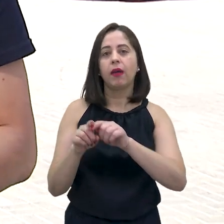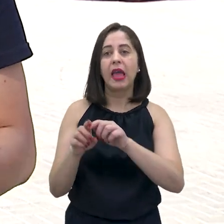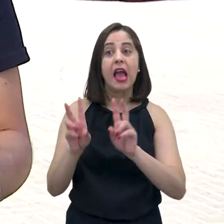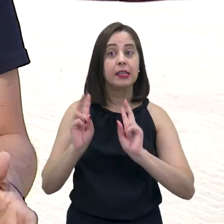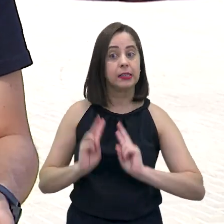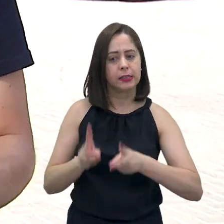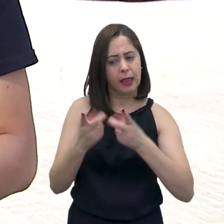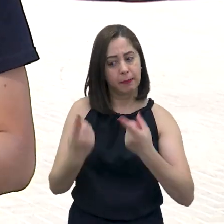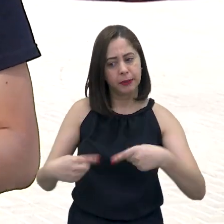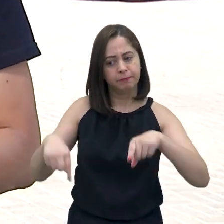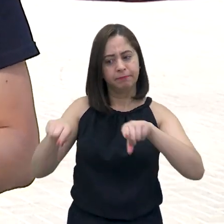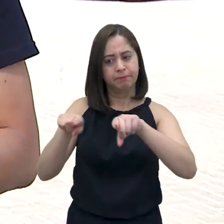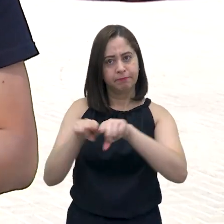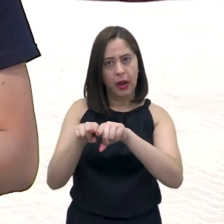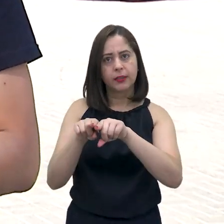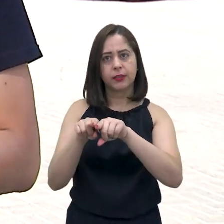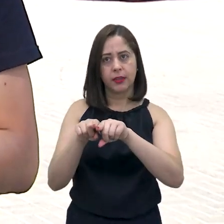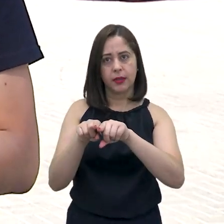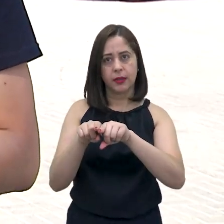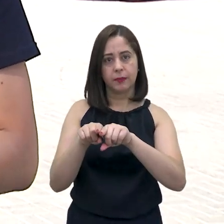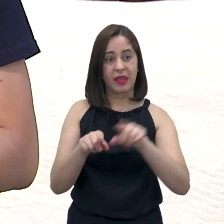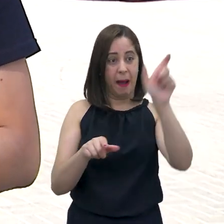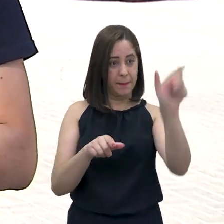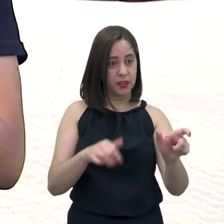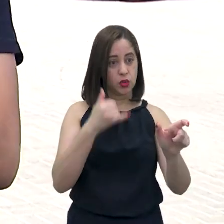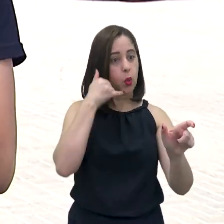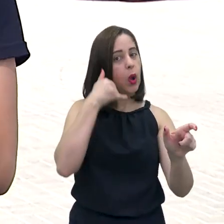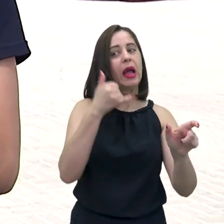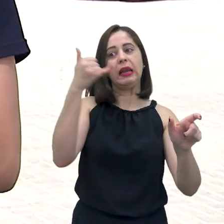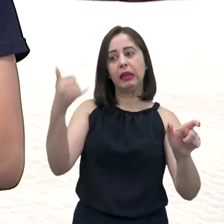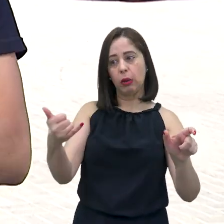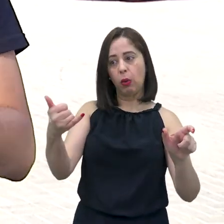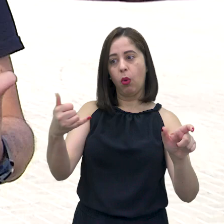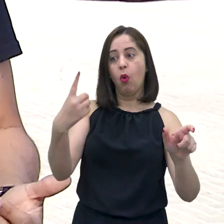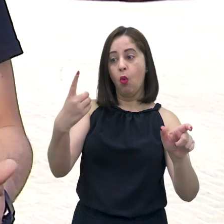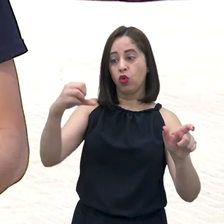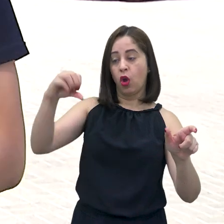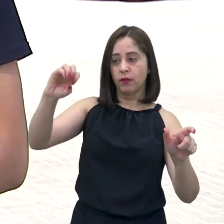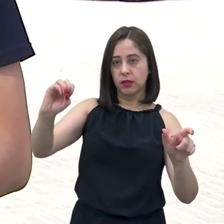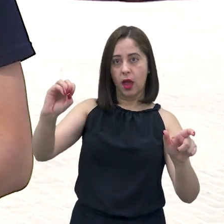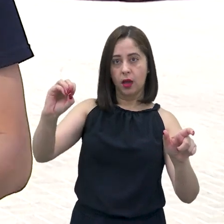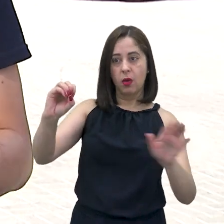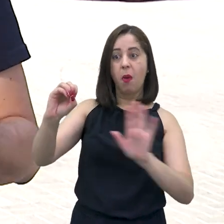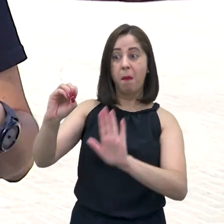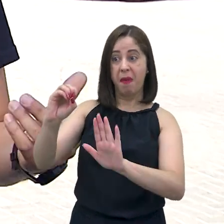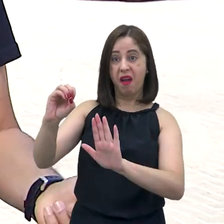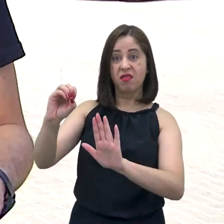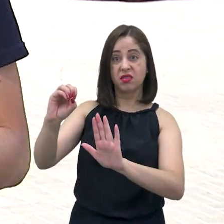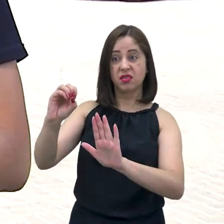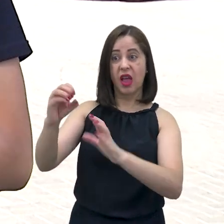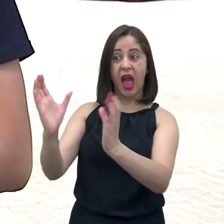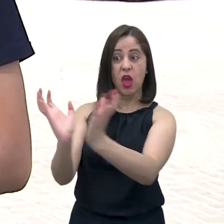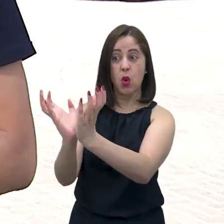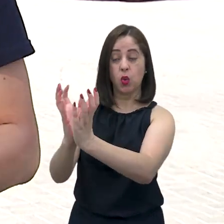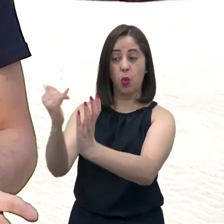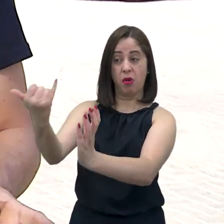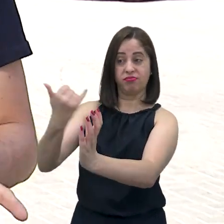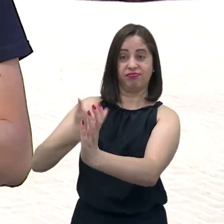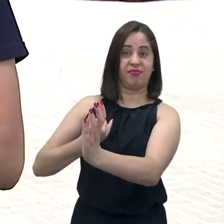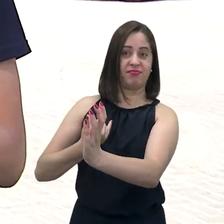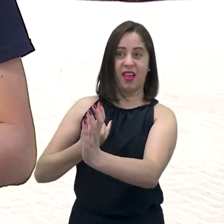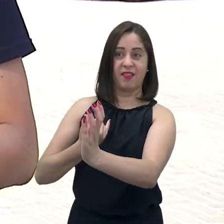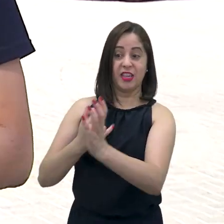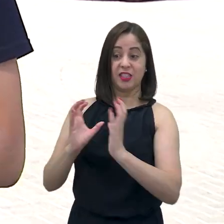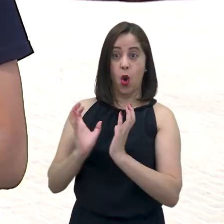né? Então, a ocorrência foi via 190, ela chegou via 190, mas ela vai ser despachada nas duas redes de rádio. E